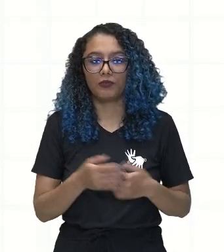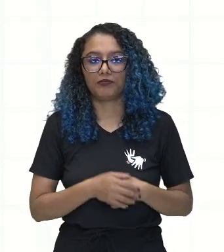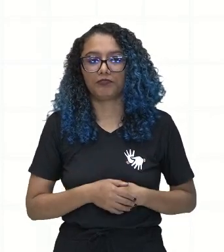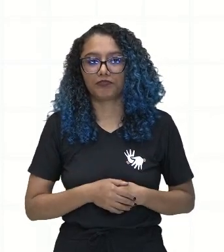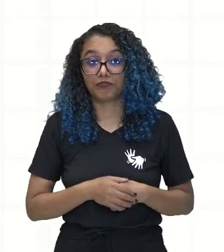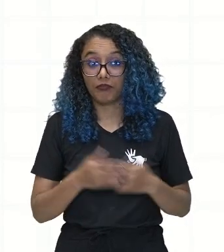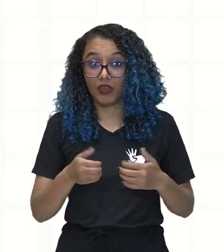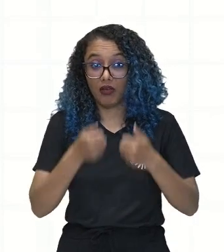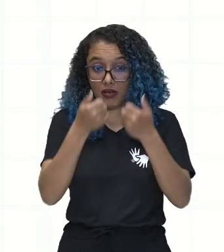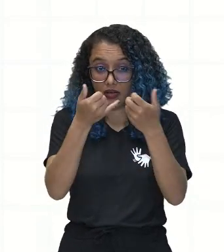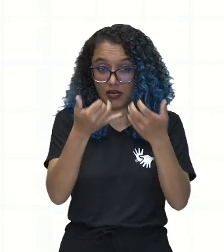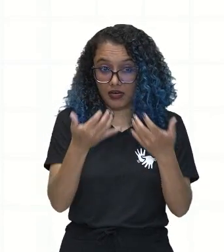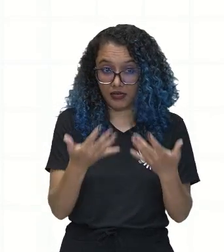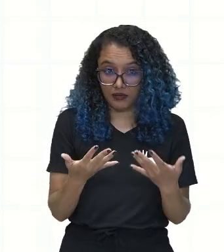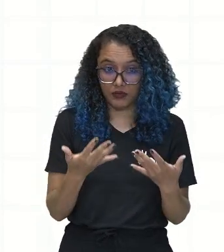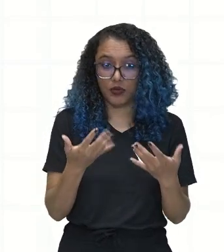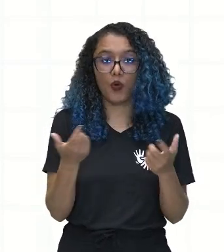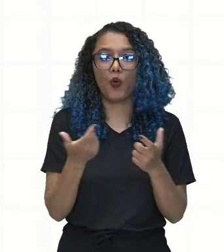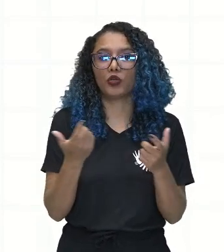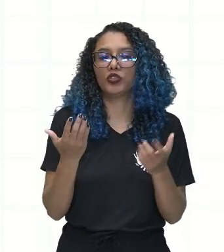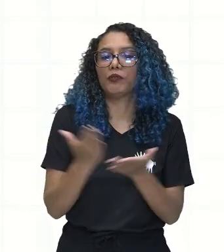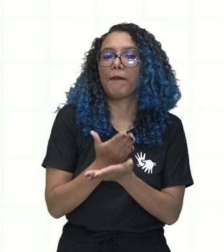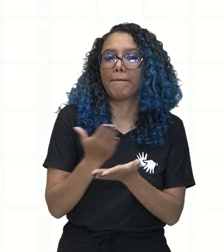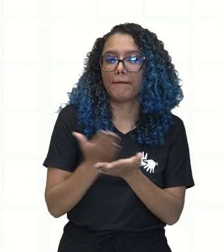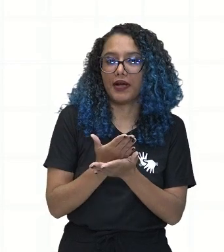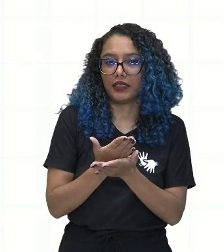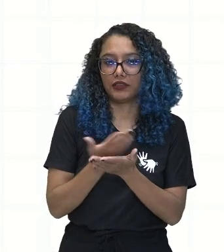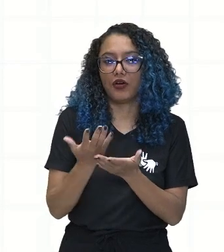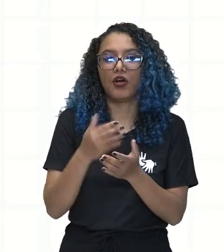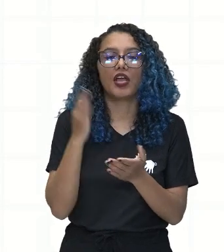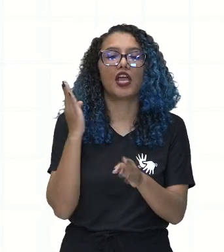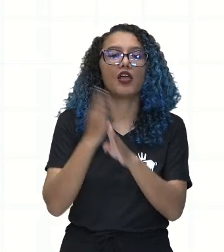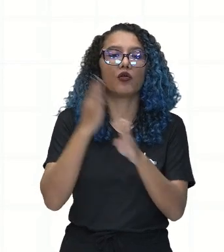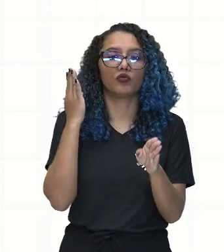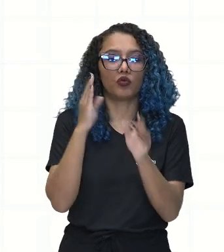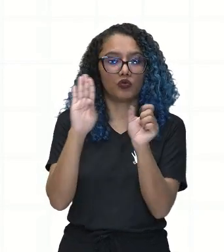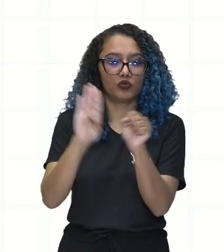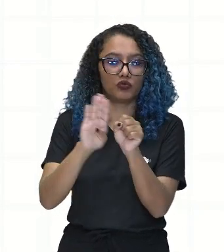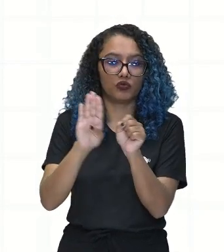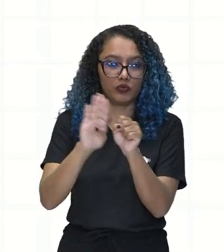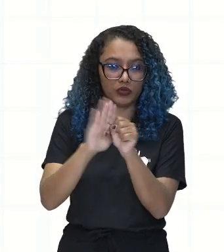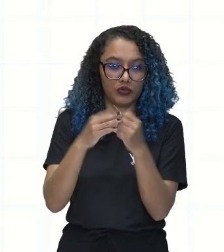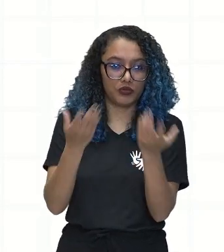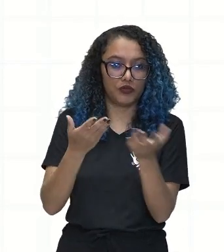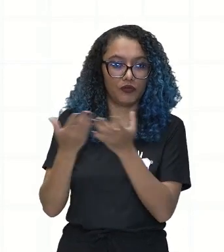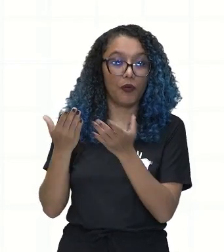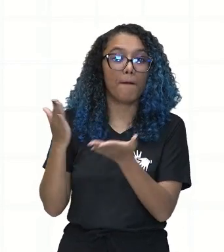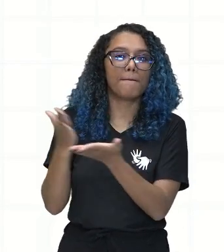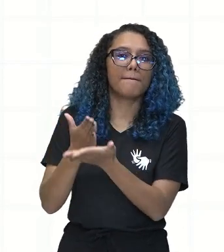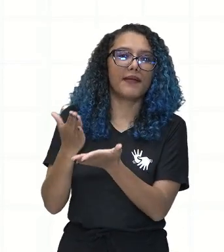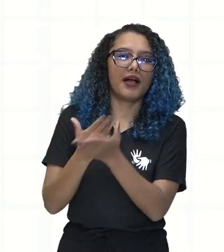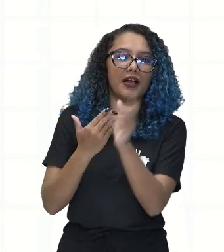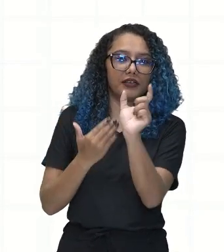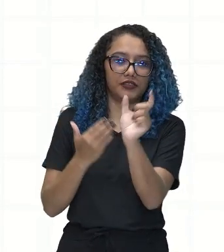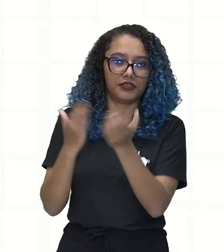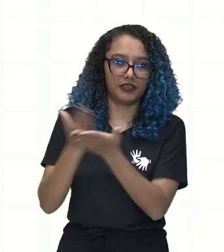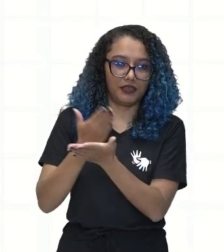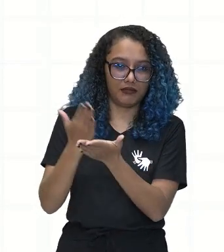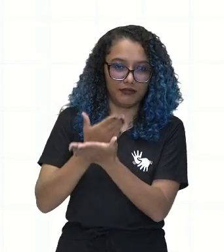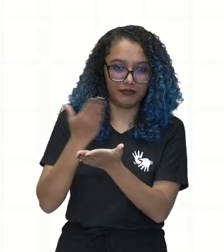estão nas páginas. Olha só, encontramos aqui, ó, substantivo. As páginas, não é